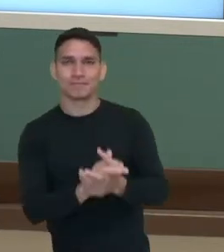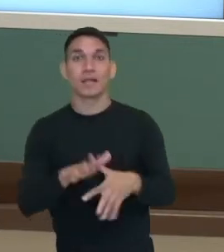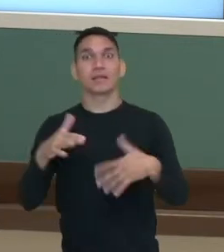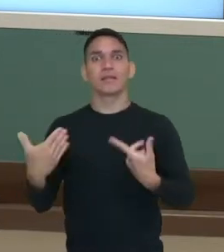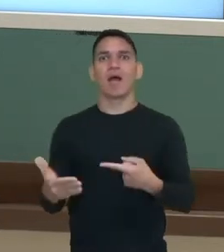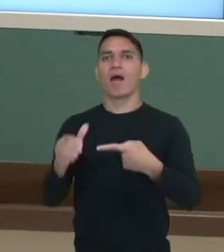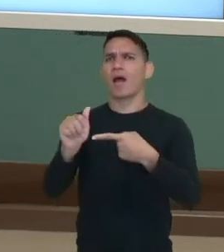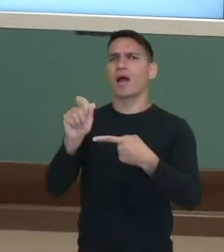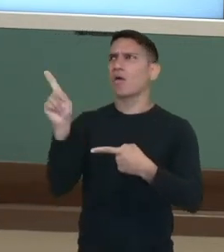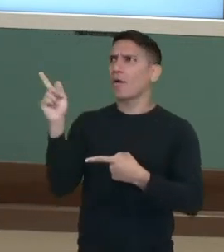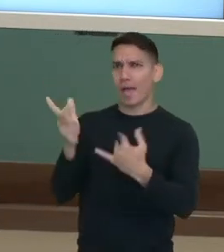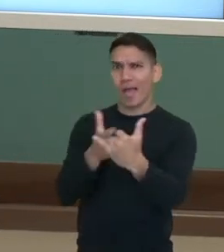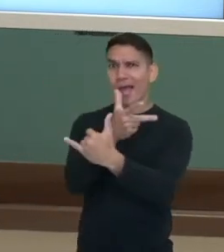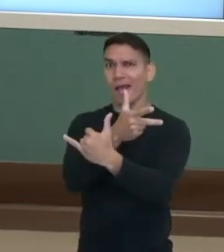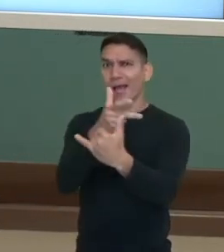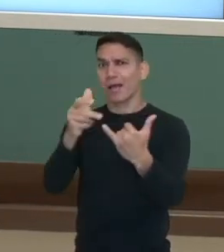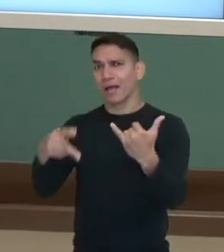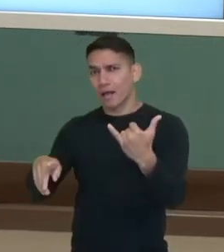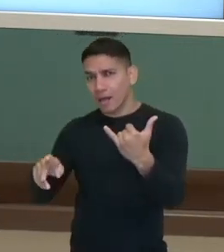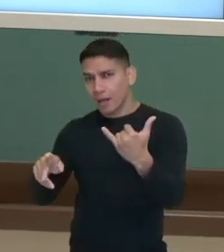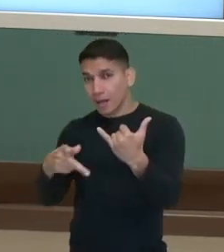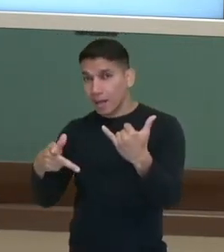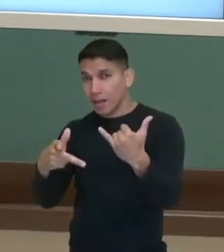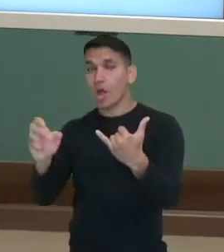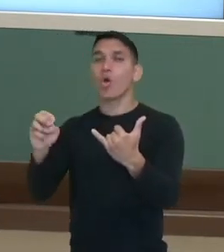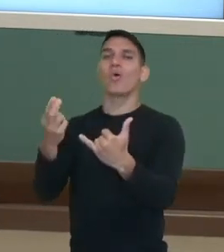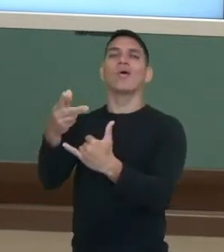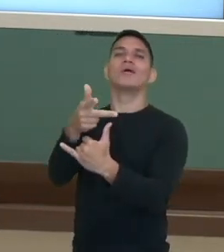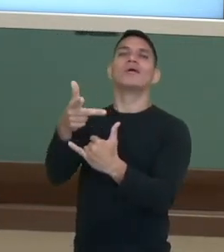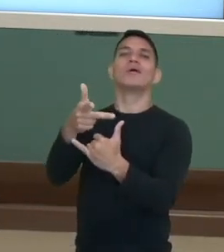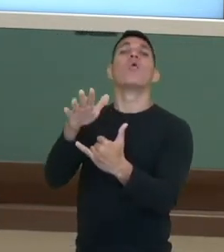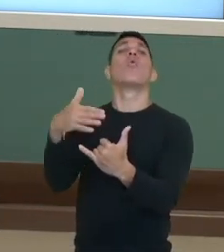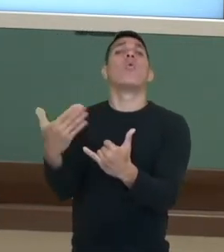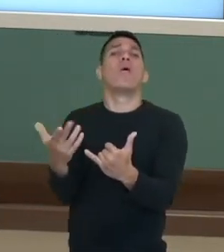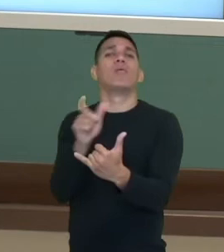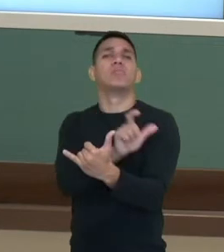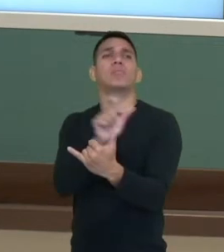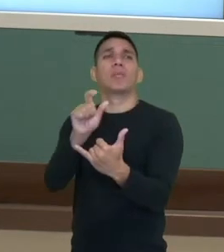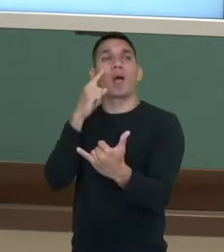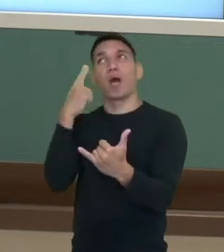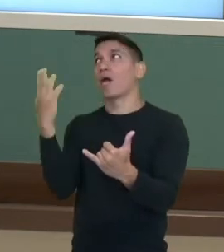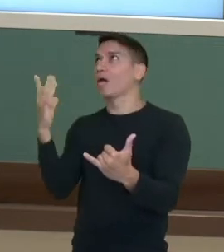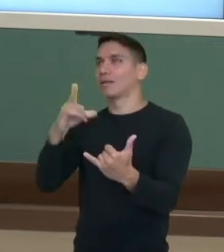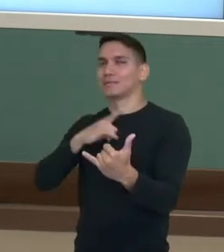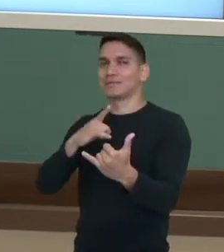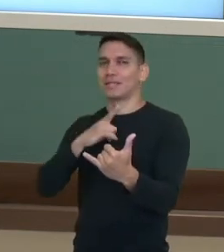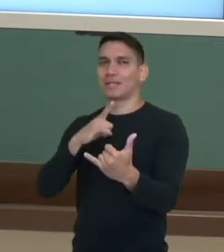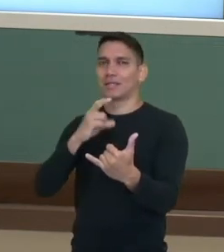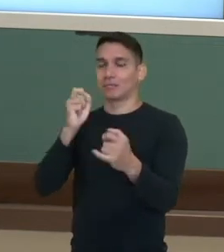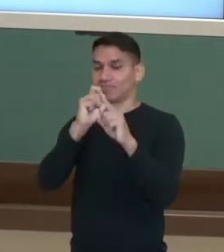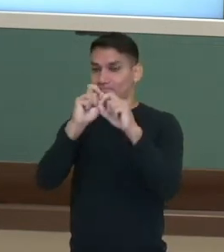uma próclise, uma ênclise e uma mesóclise. Vamos ver o pronome, ele está destacado. Ele está aqui,